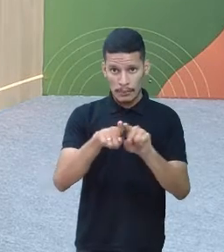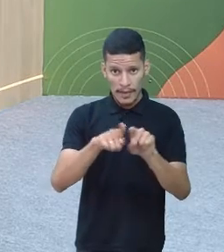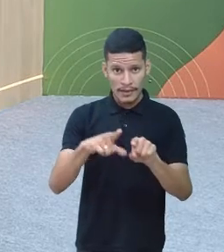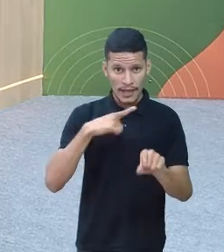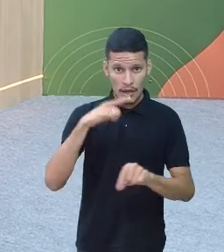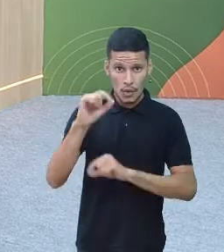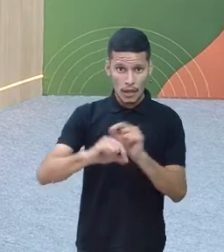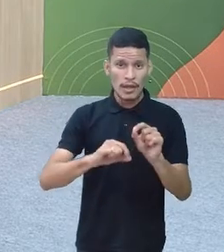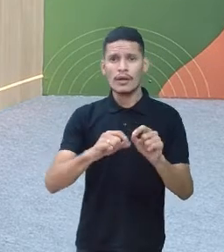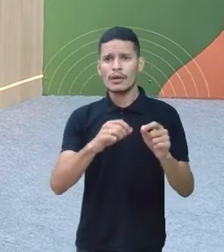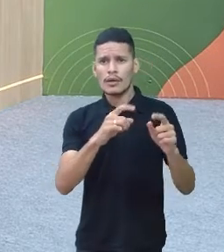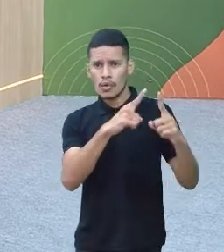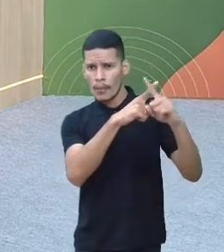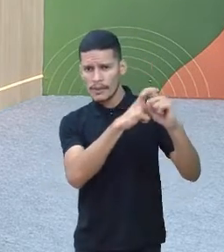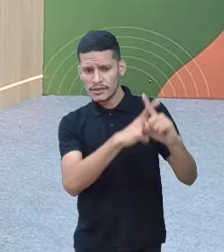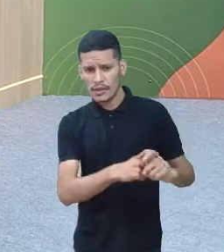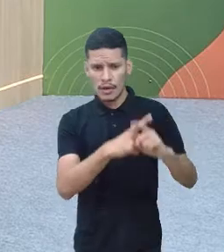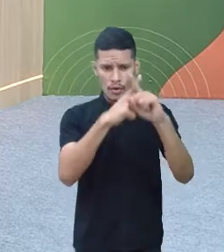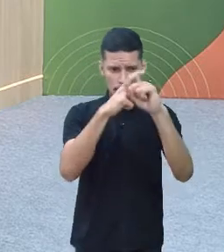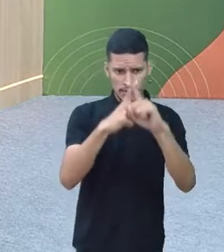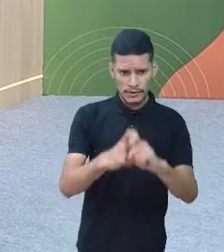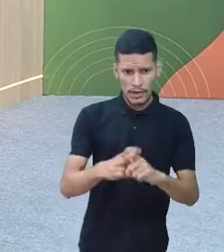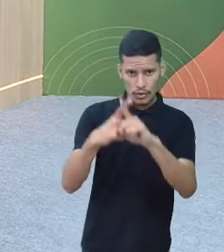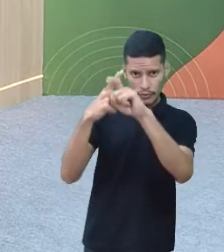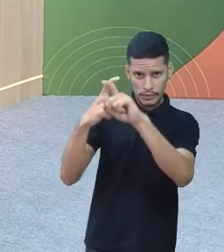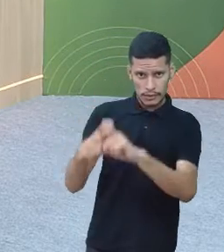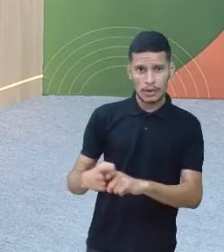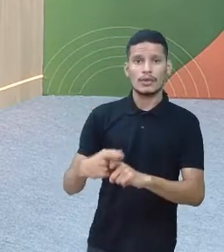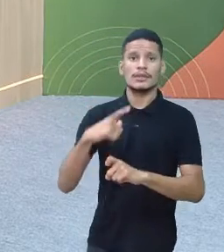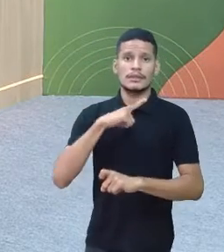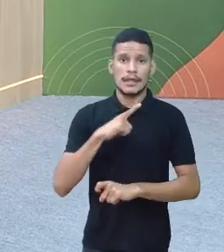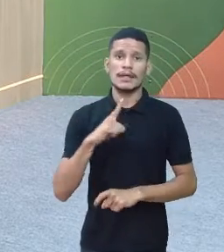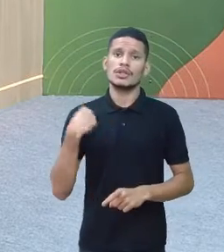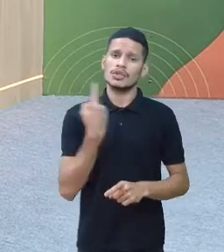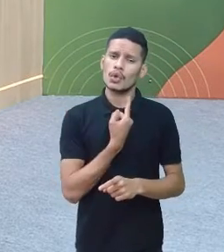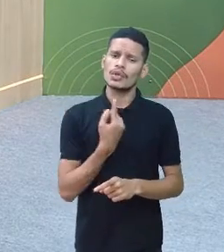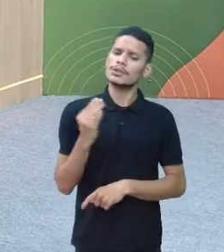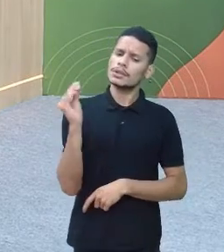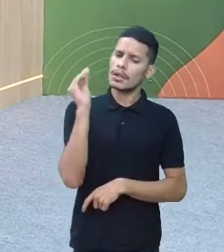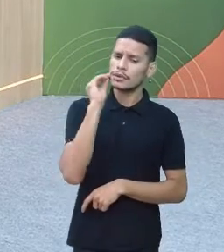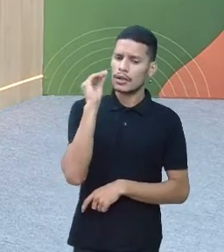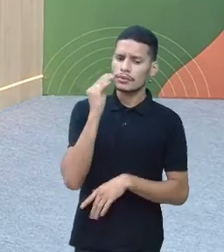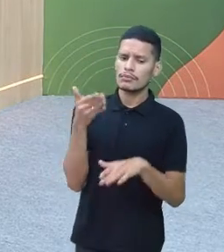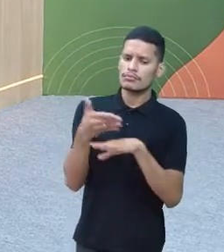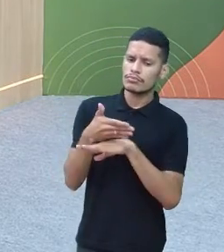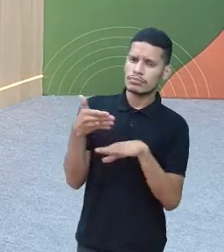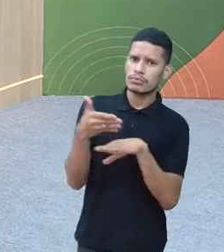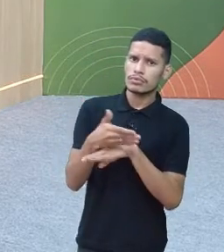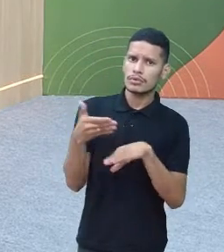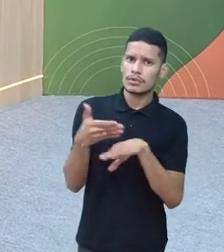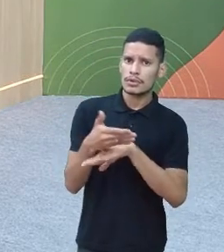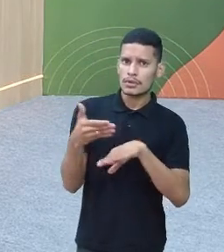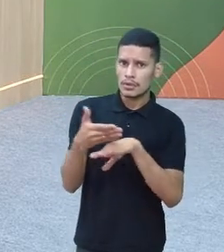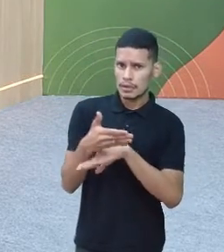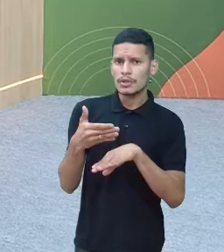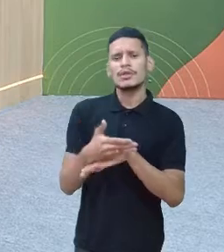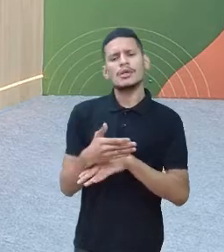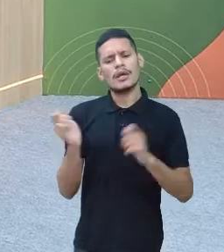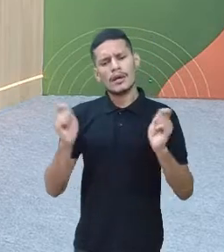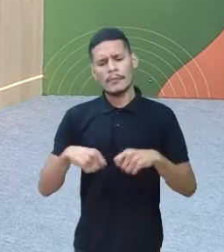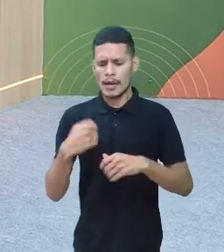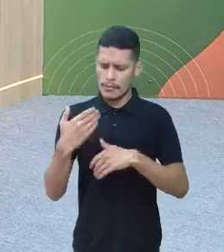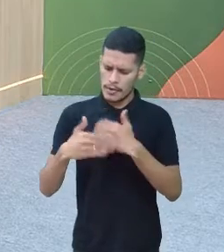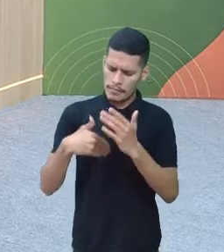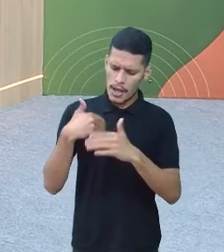essas competições, a gente vai tendo, né? Que a gente vai tentando, vai construindo,